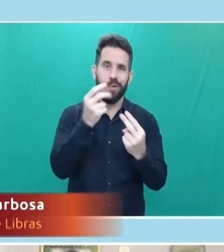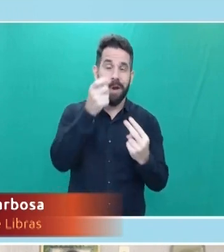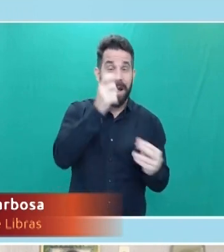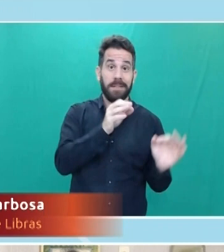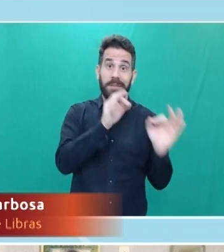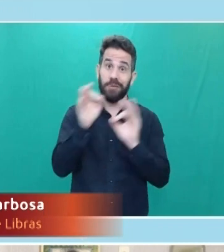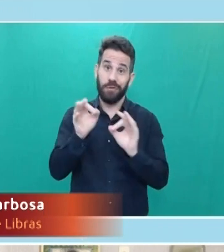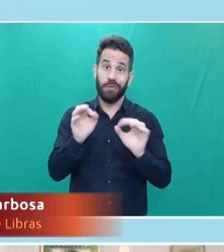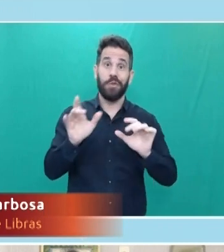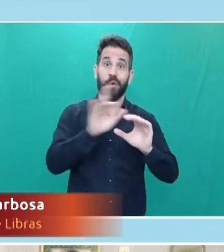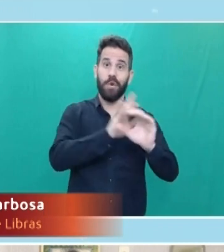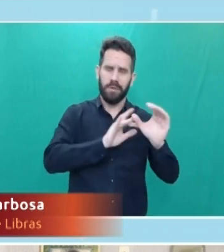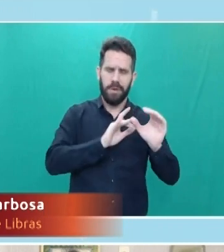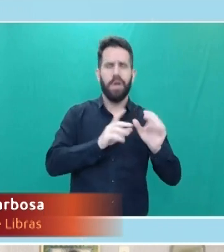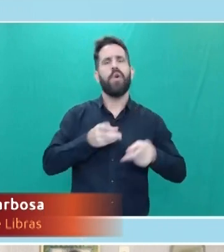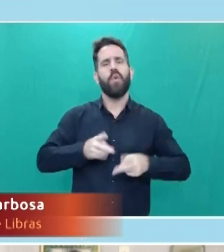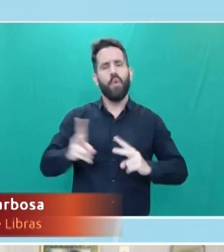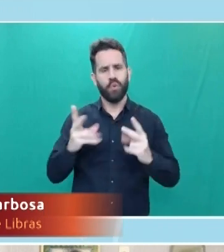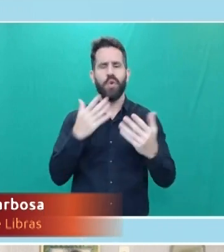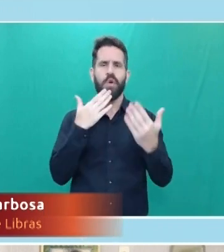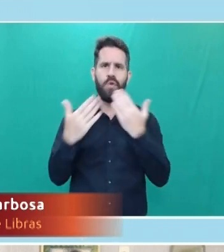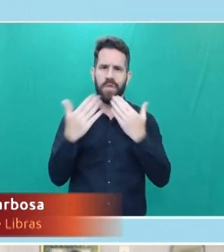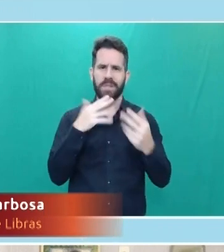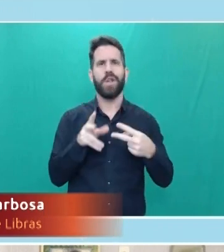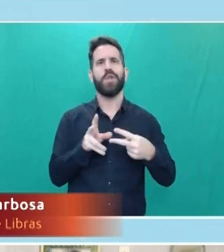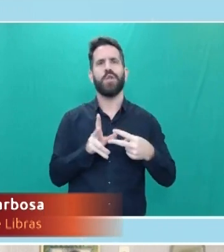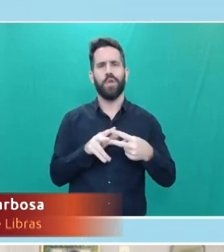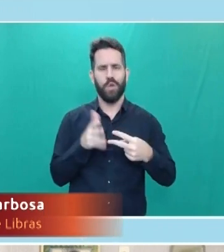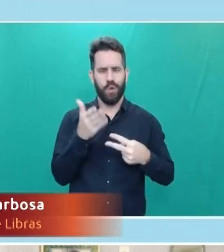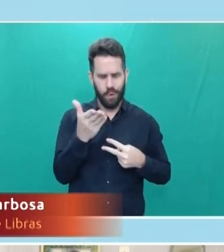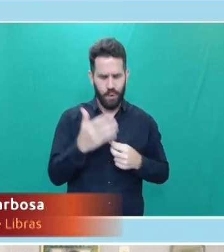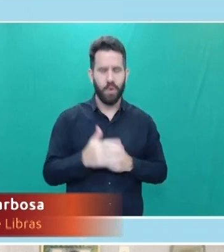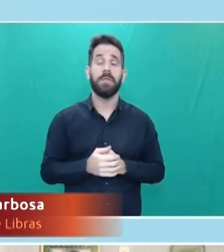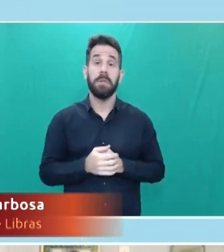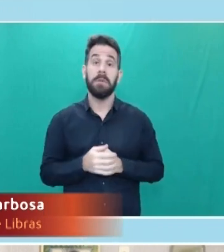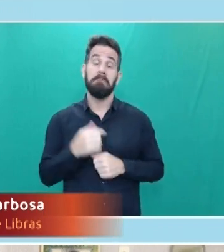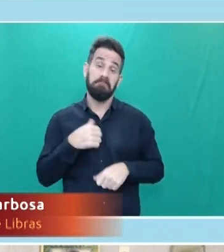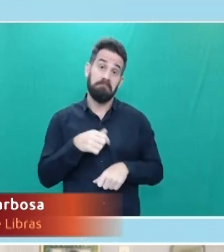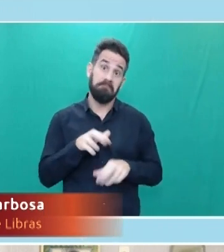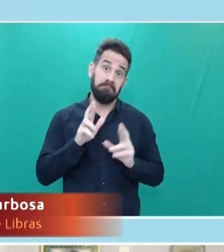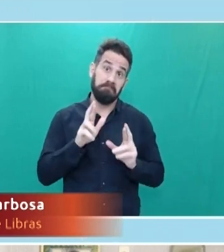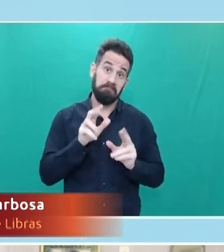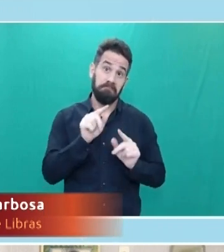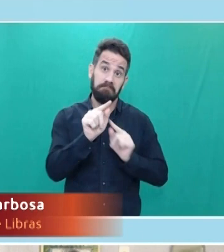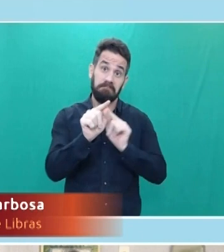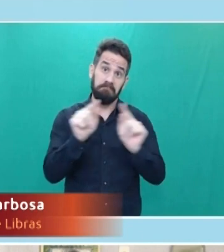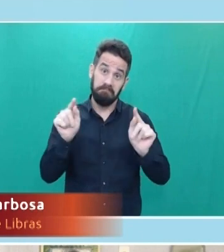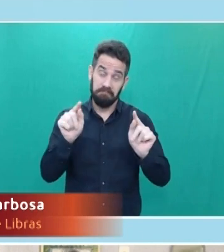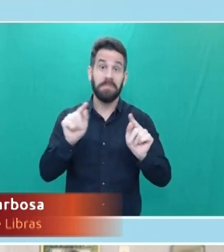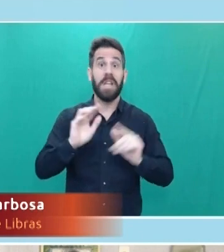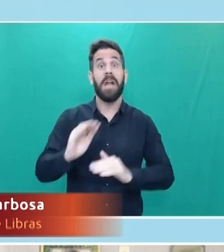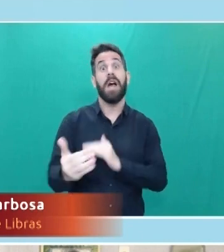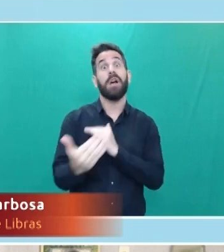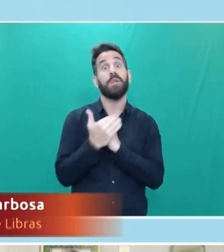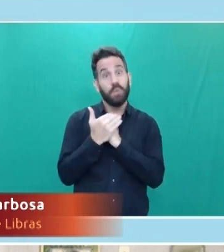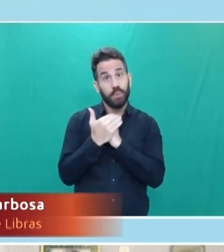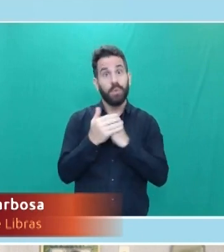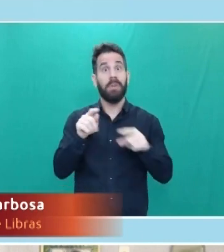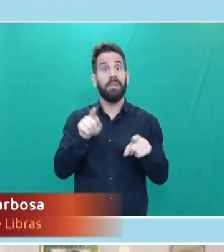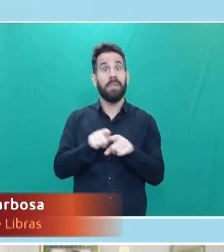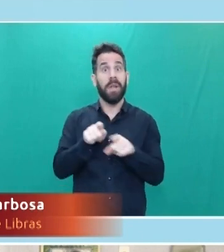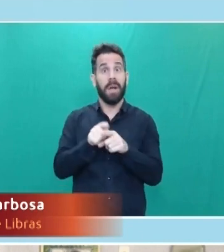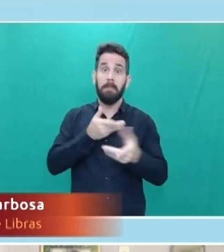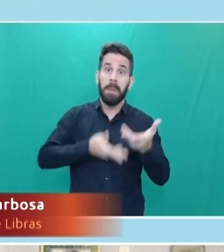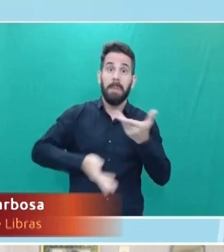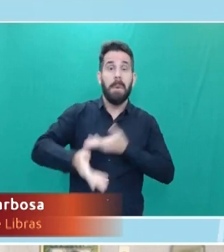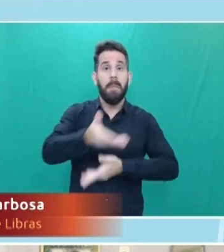falar ainda com o Salomão Neto e com a Bartira Miranda sobre esse assunto. Eu espero que você sempre nos ajude a construir o nosso programa, mandando